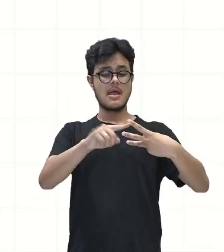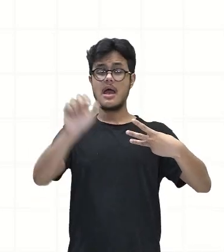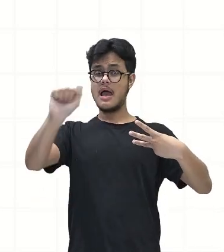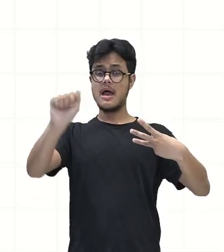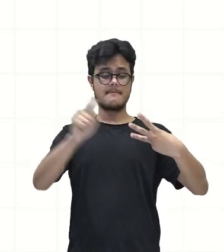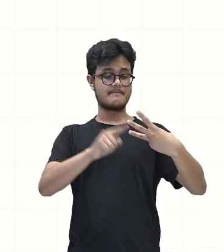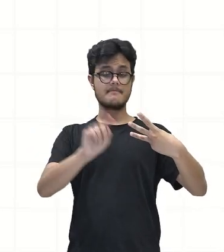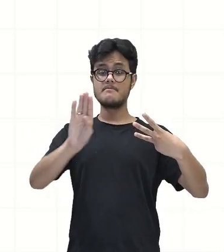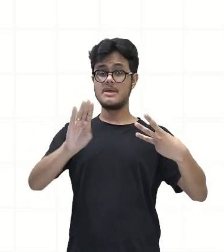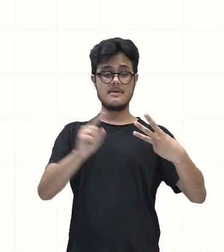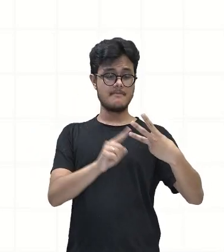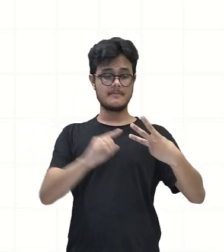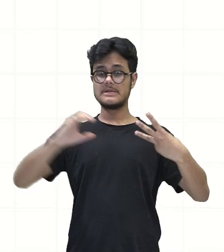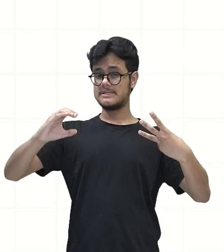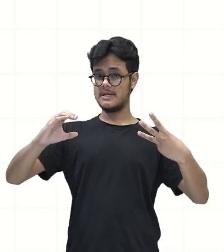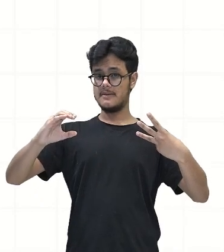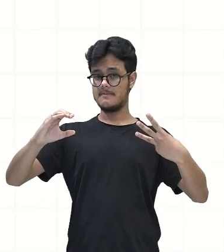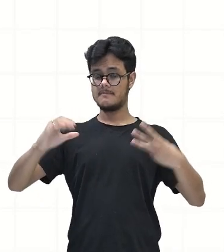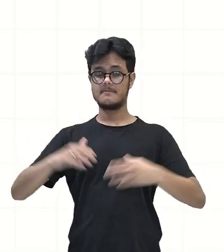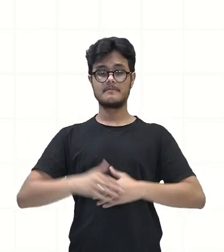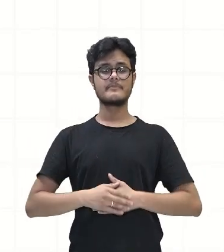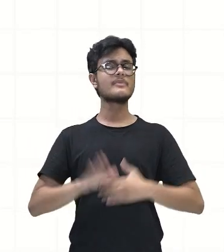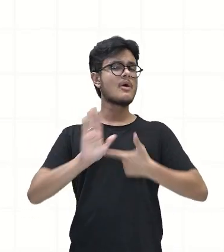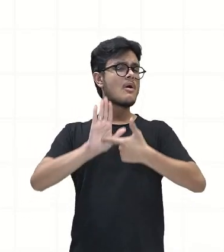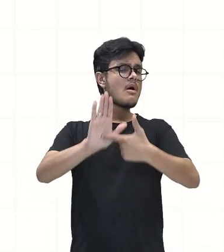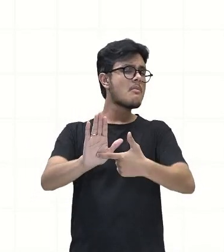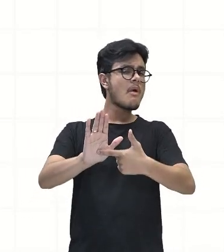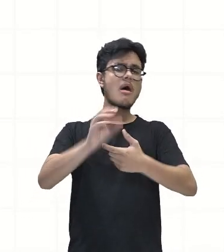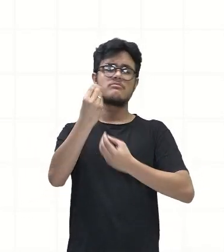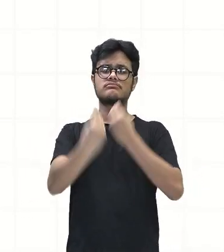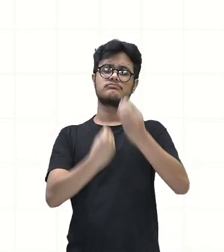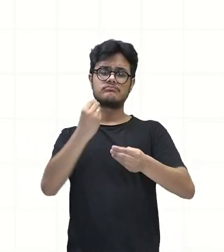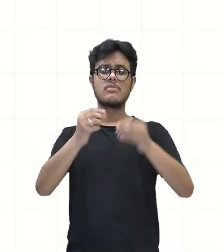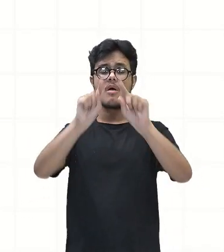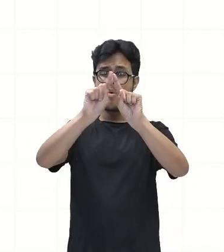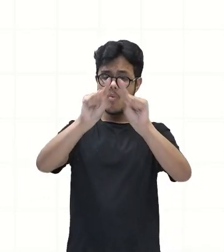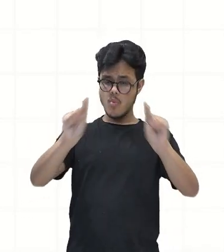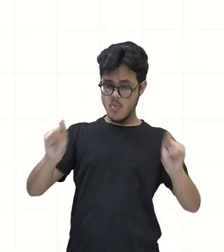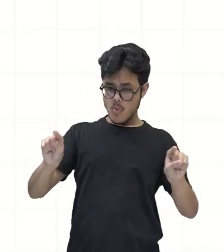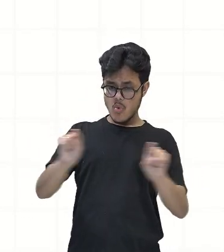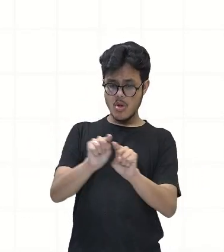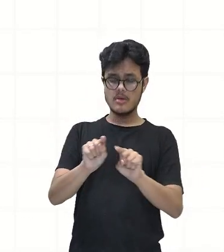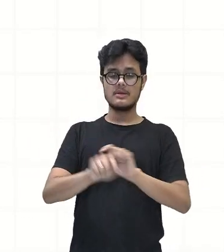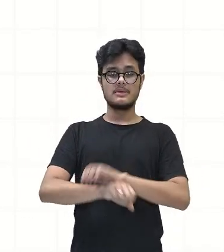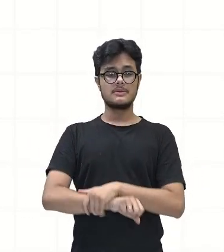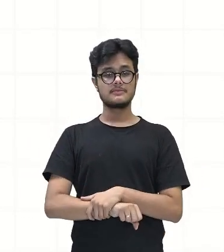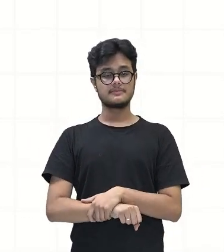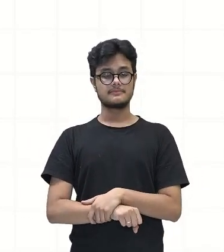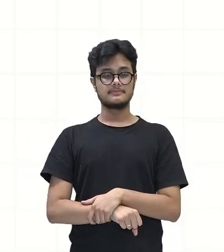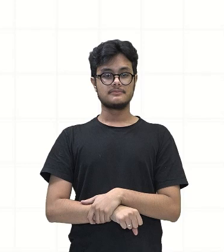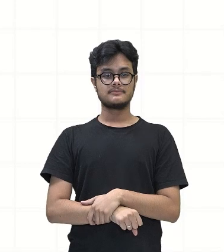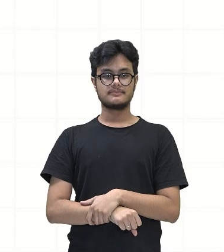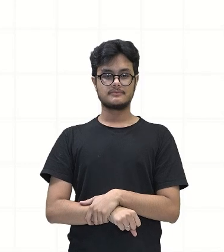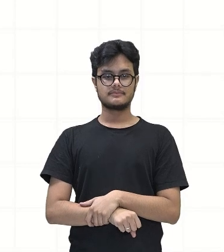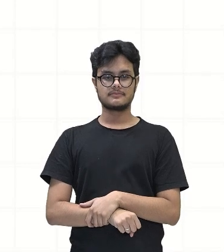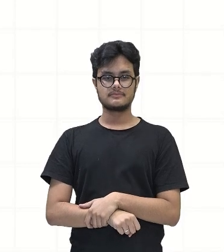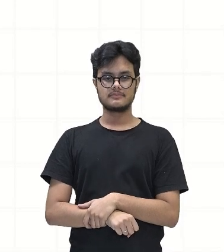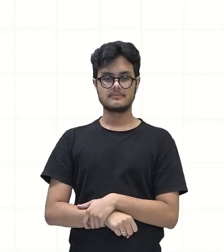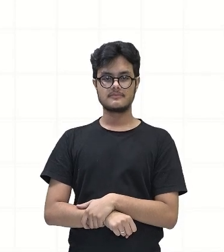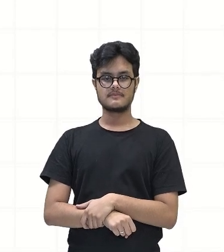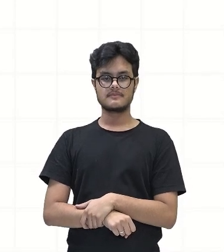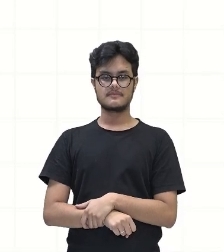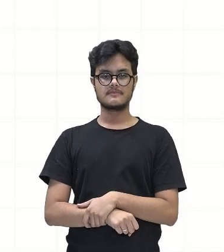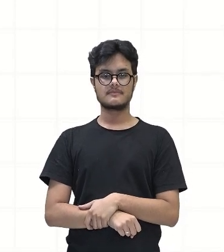gente mostrar que esse triângulo é retângulo. Como é que a gente mostra? Se eu colocar esse Azinho